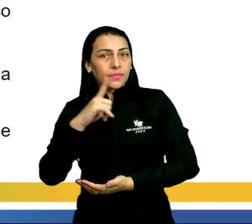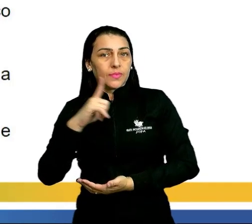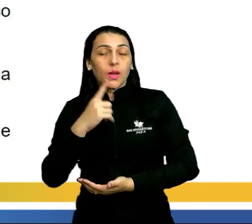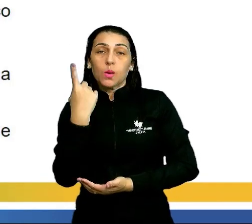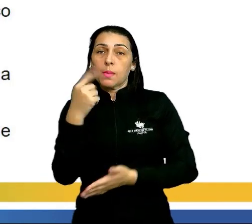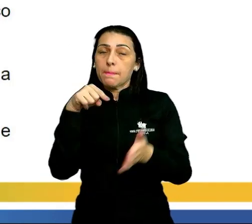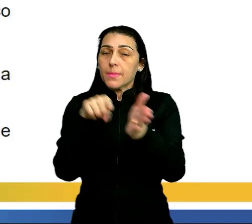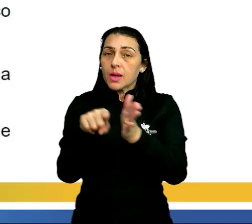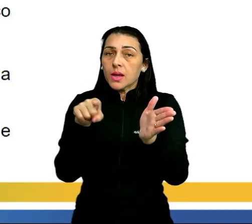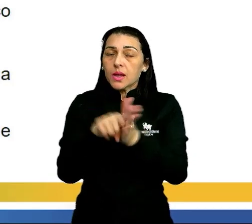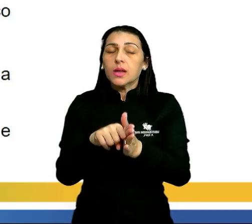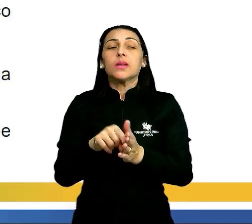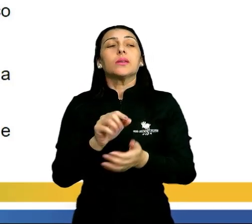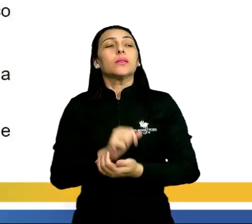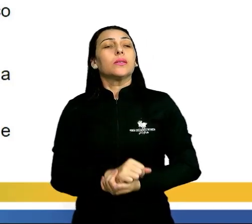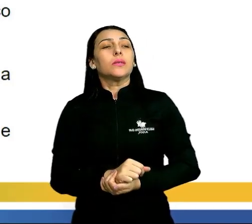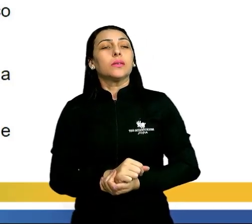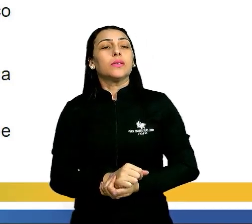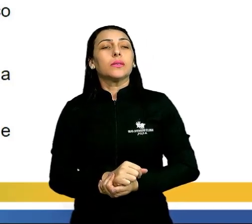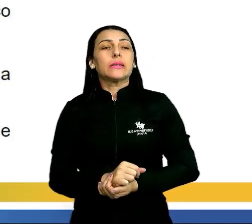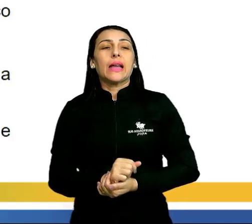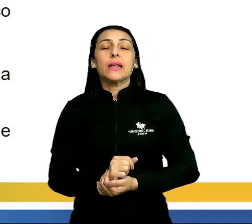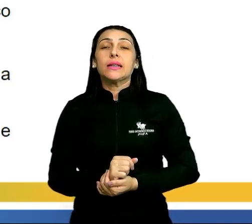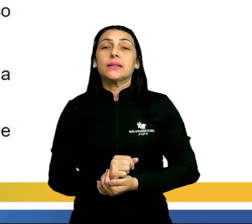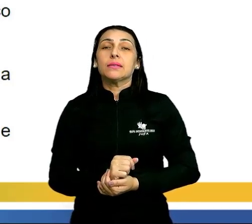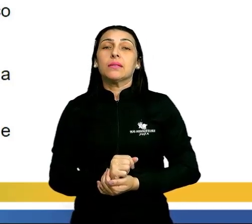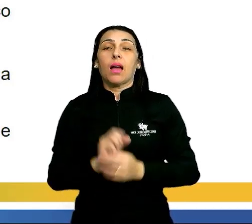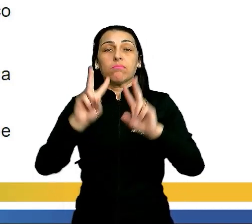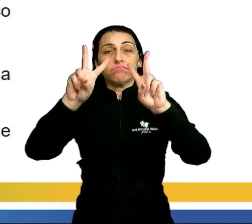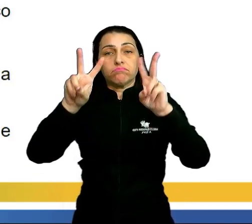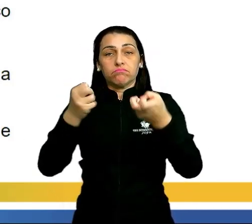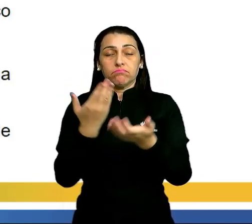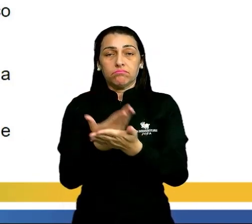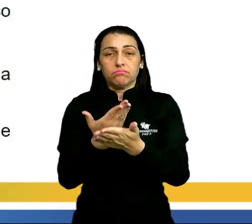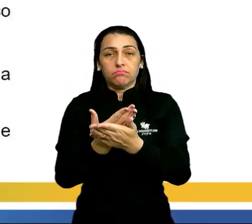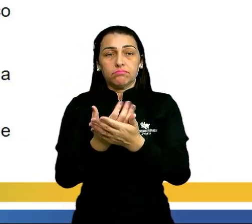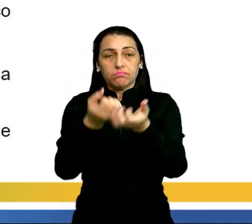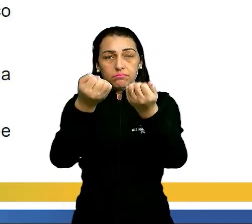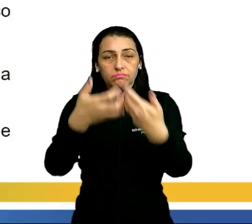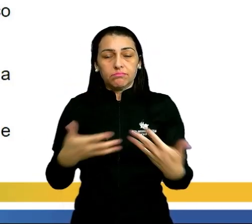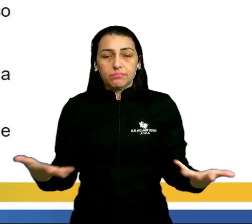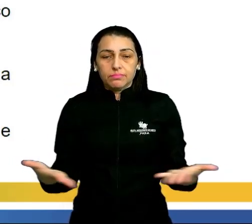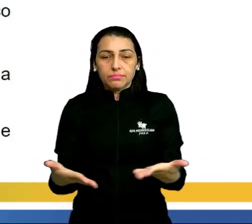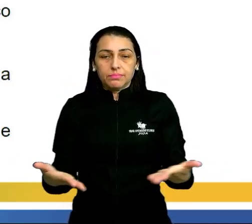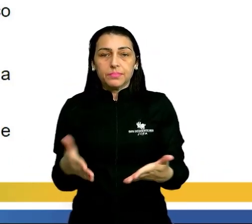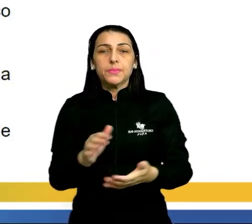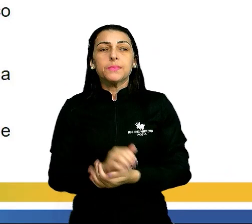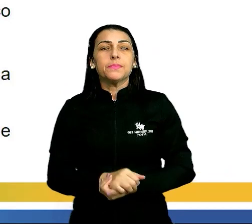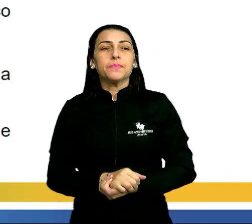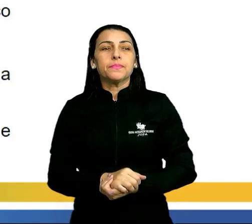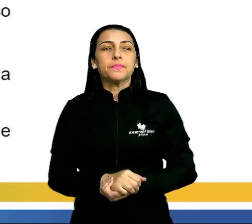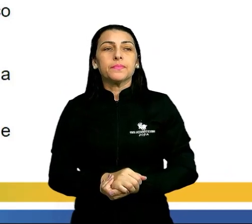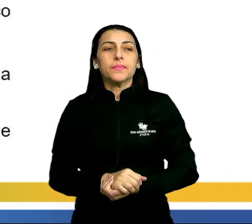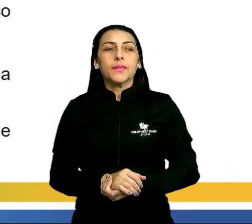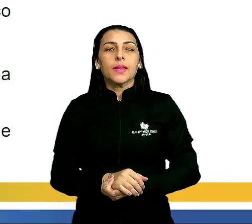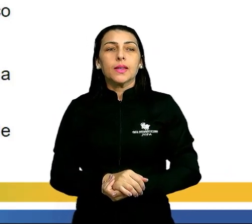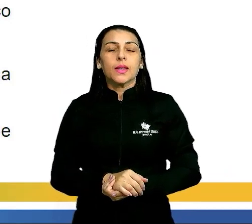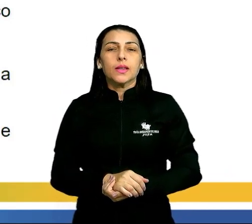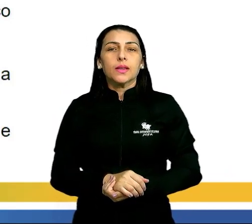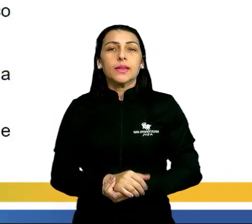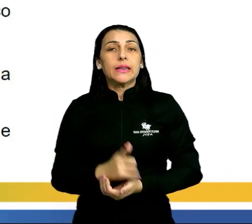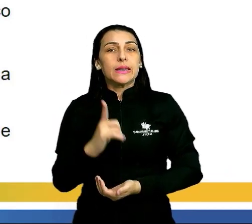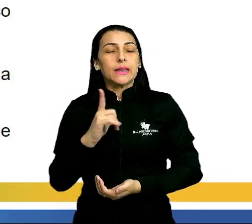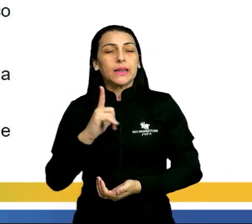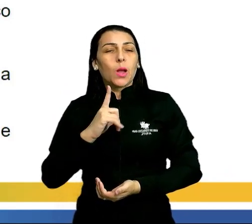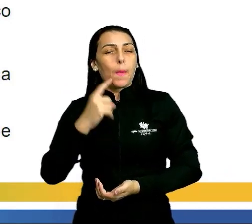uma questão que é pertinente a esse assunto que nós estamos discutindo agora. Então, nós